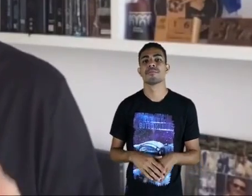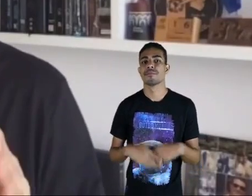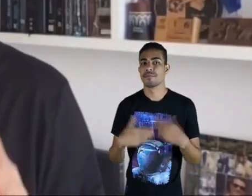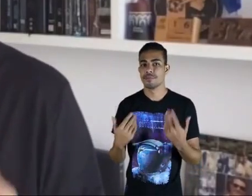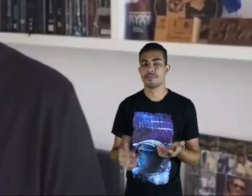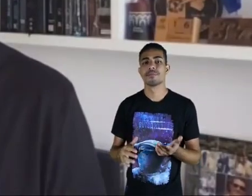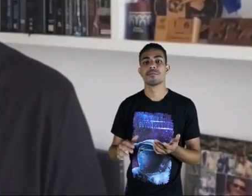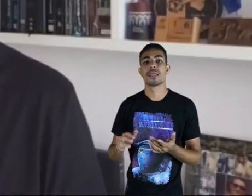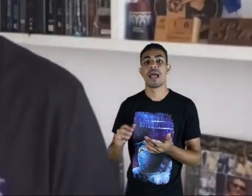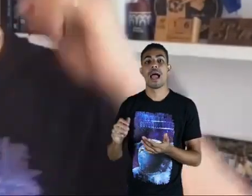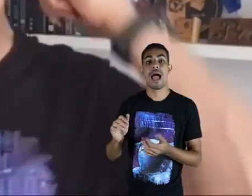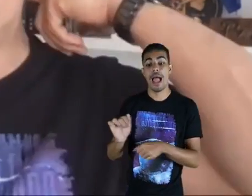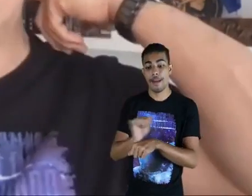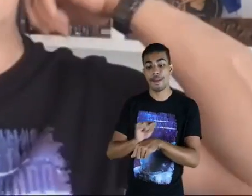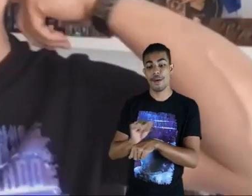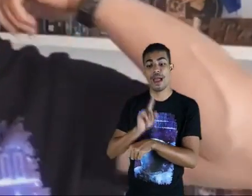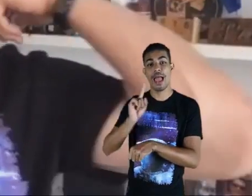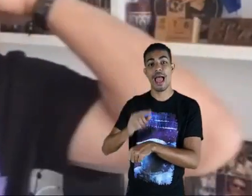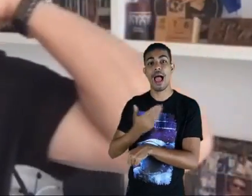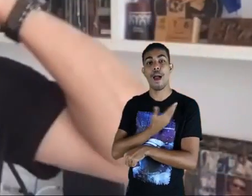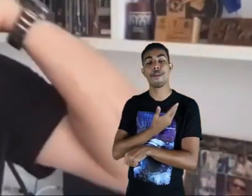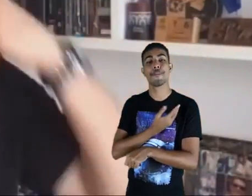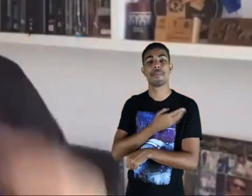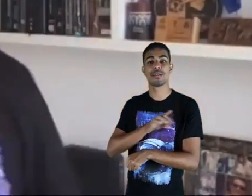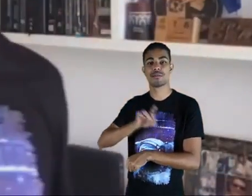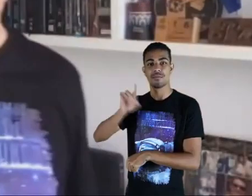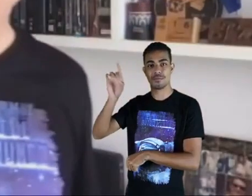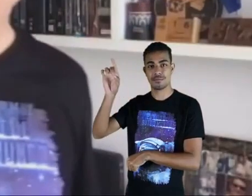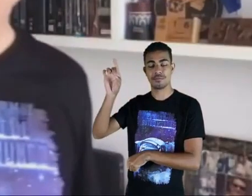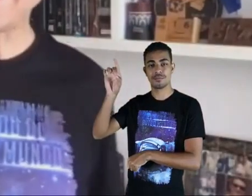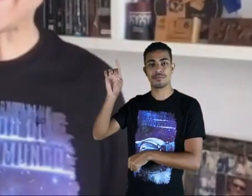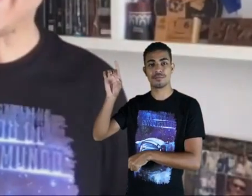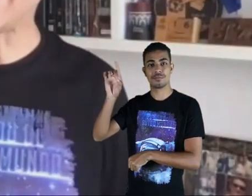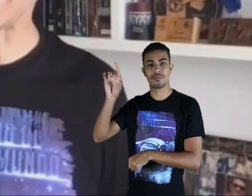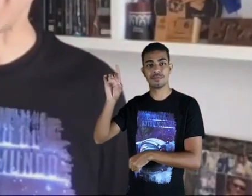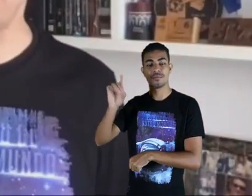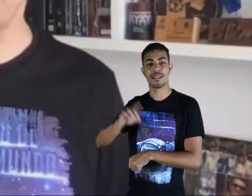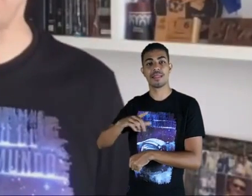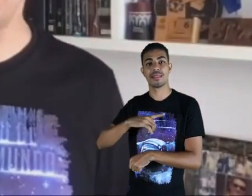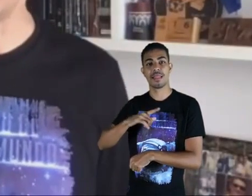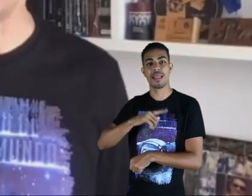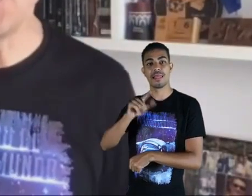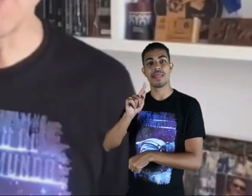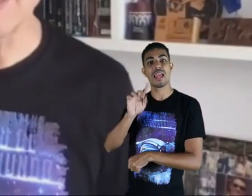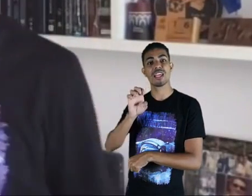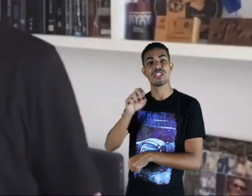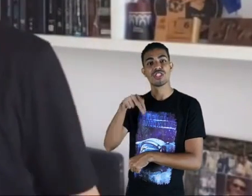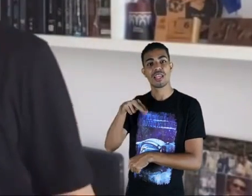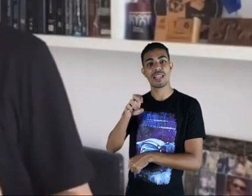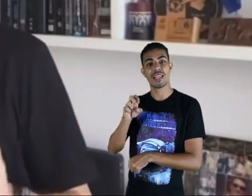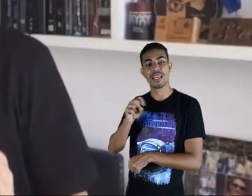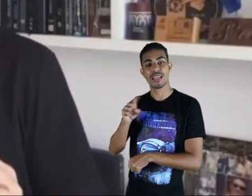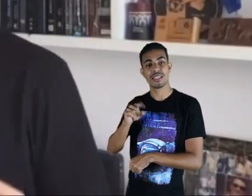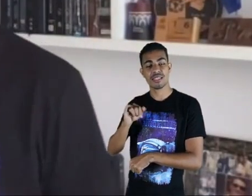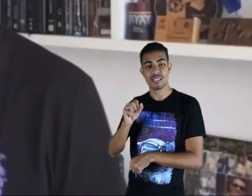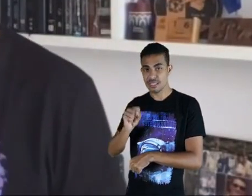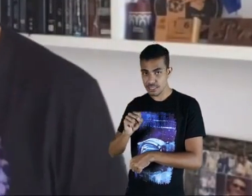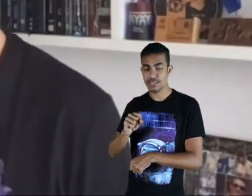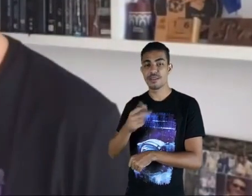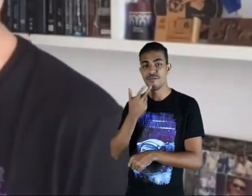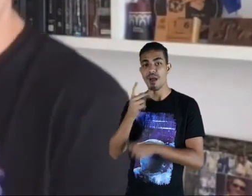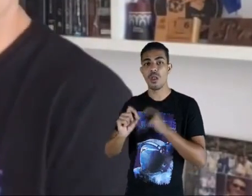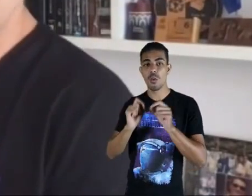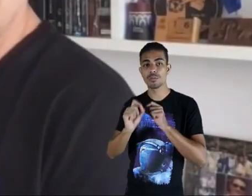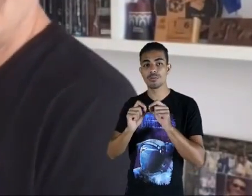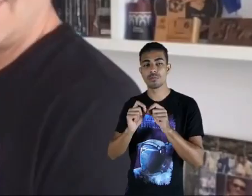era amigo de Deus. Foi quando você vê lá o chamado em Gênesis capítulo 12, diz que o Senhor o